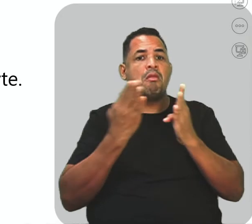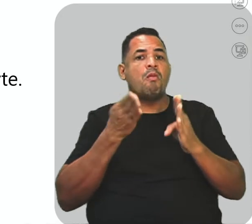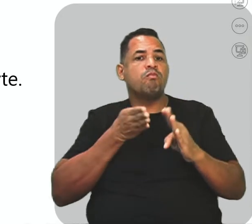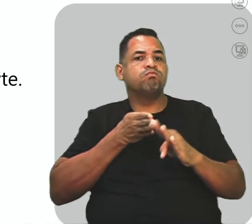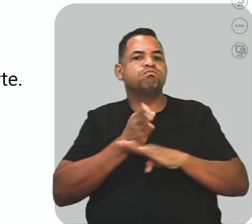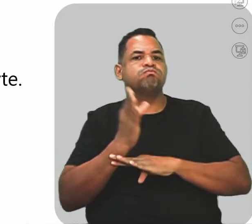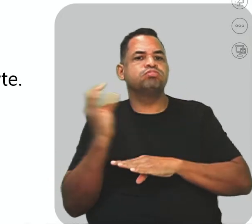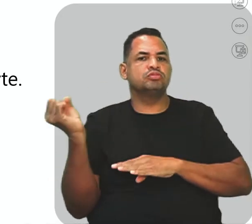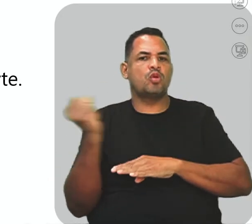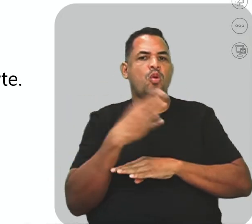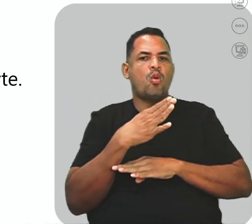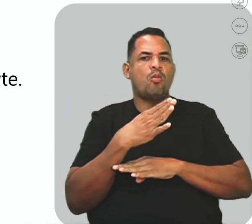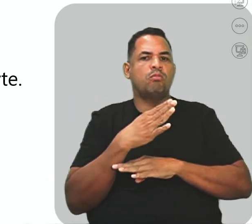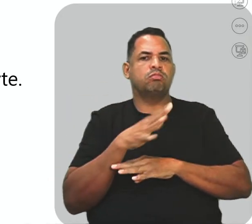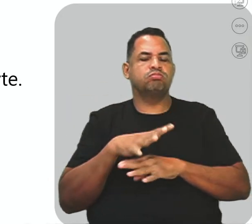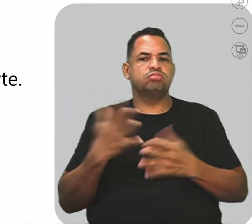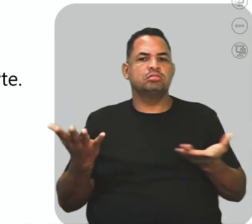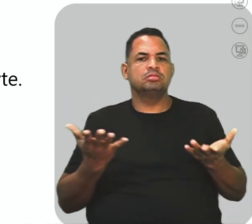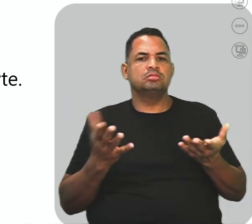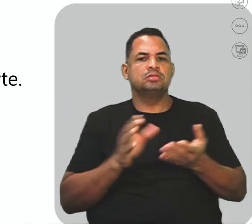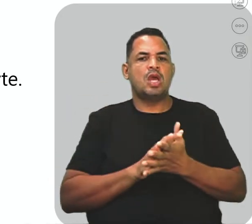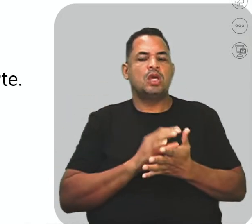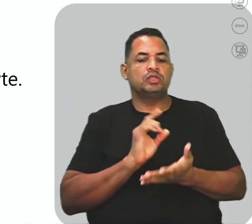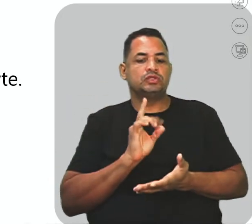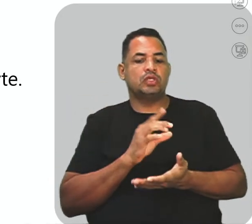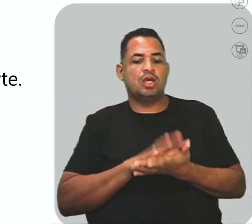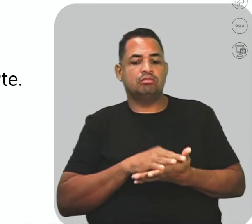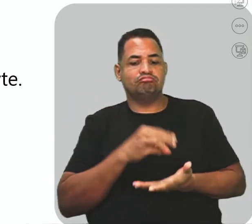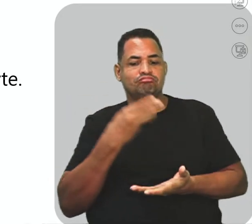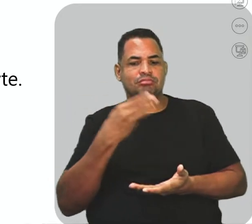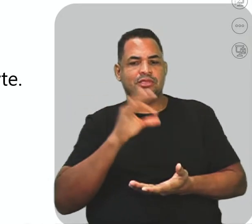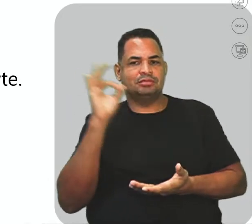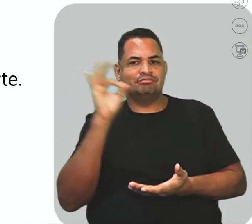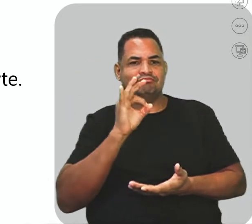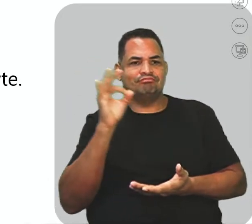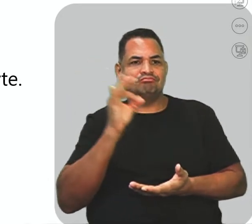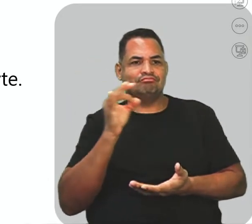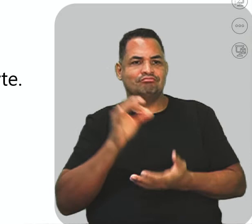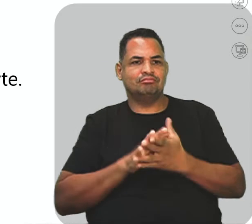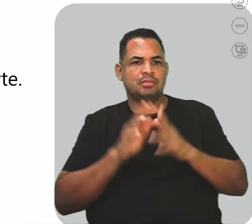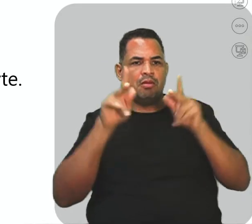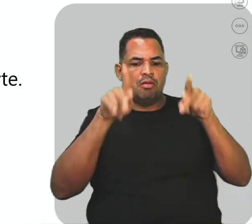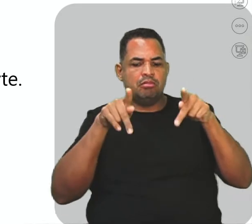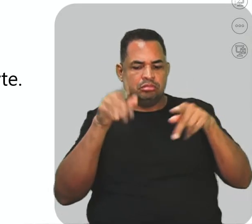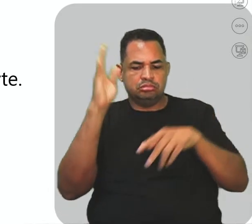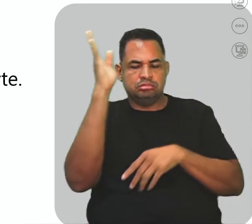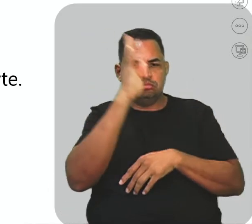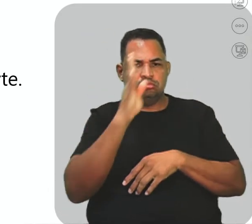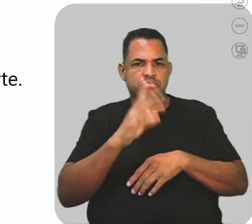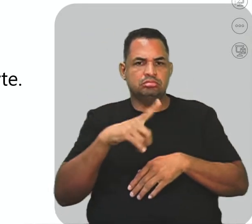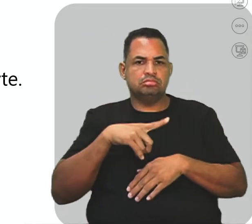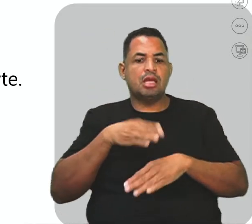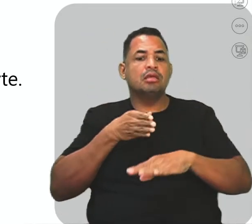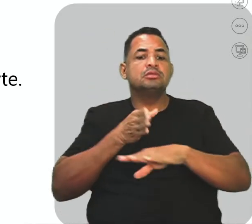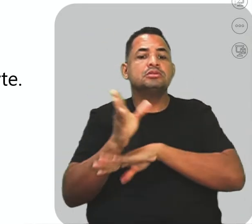era, mas apenas 3% da população brasileira tem hoje o acesso à rede.